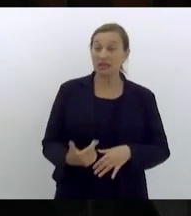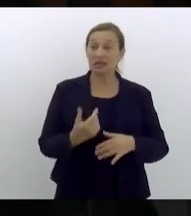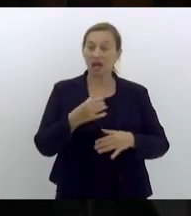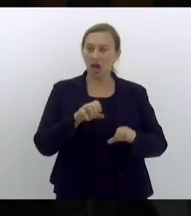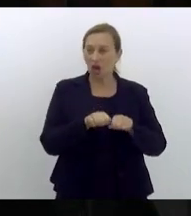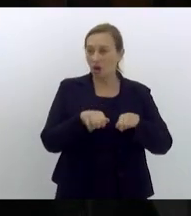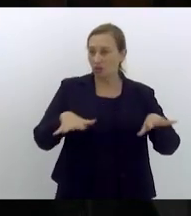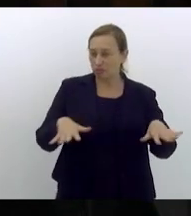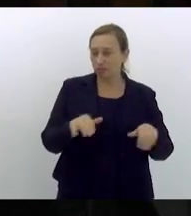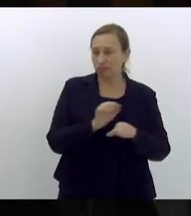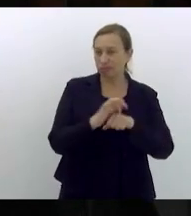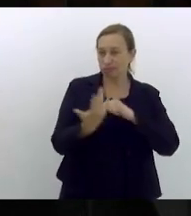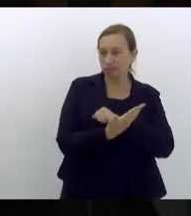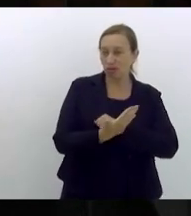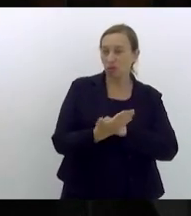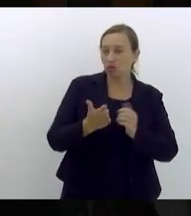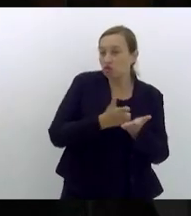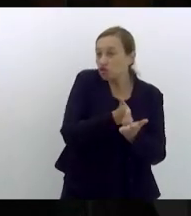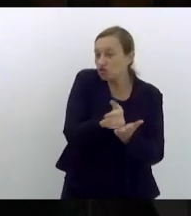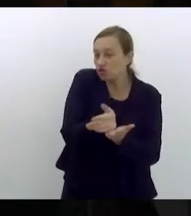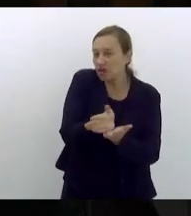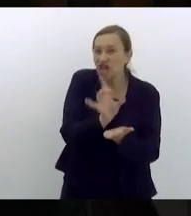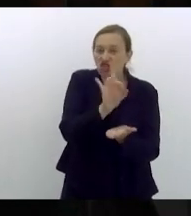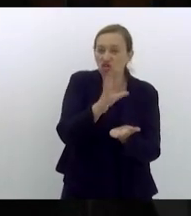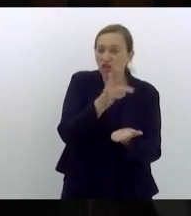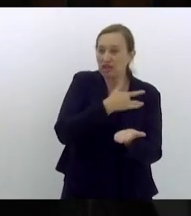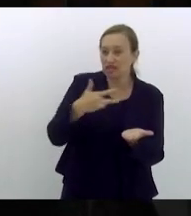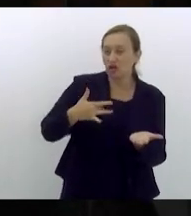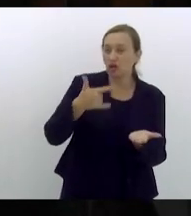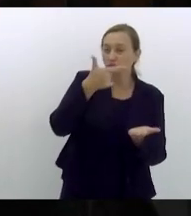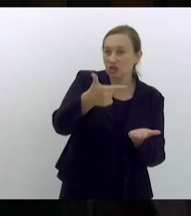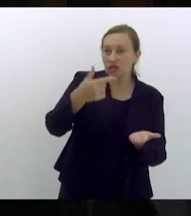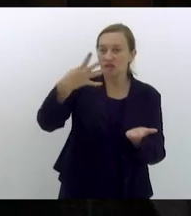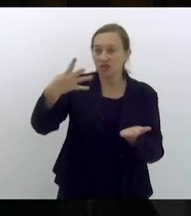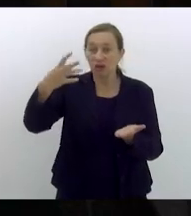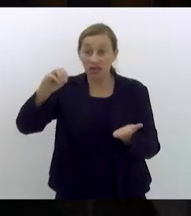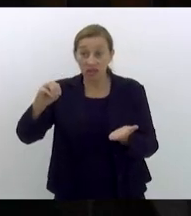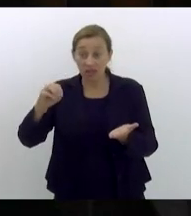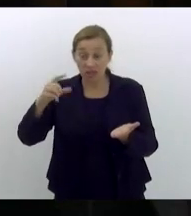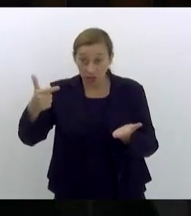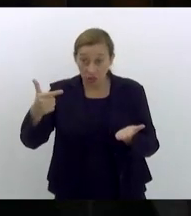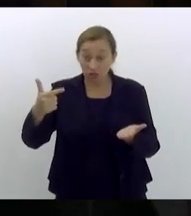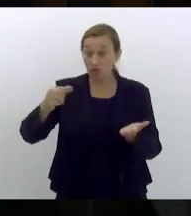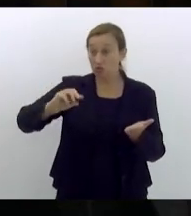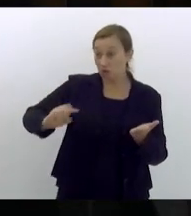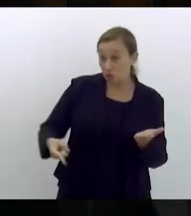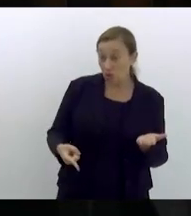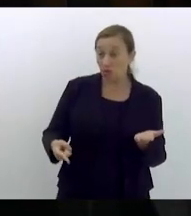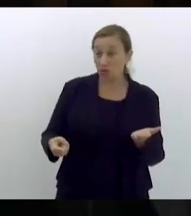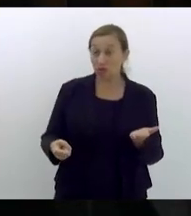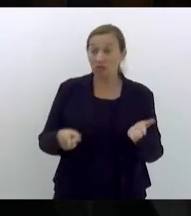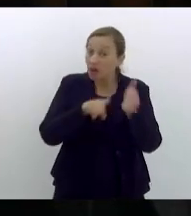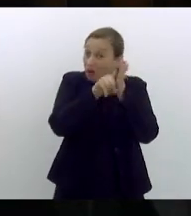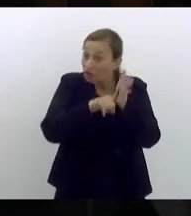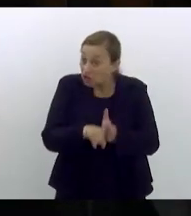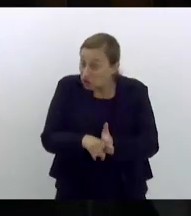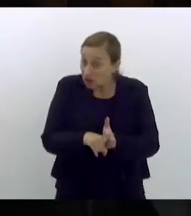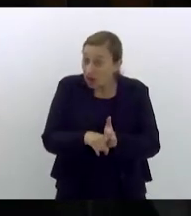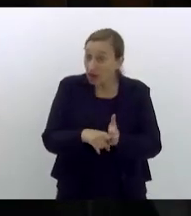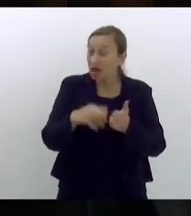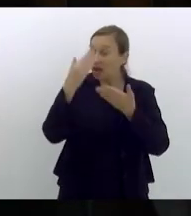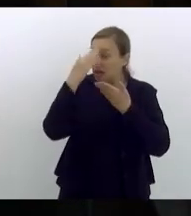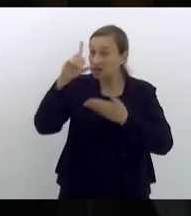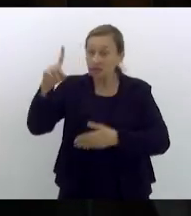como eu falei aqui eles conseguiram desviar só da Saúde 242 bilhões né E pelo menos foram lá fiscal graças a Deus